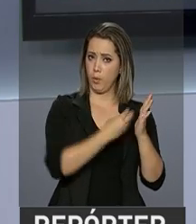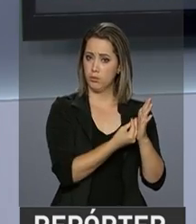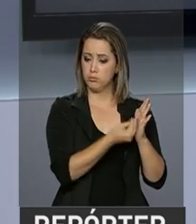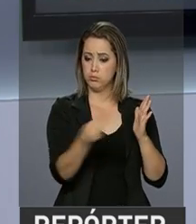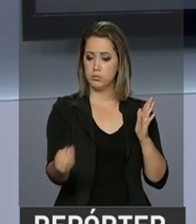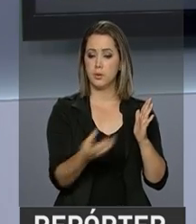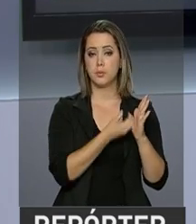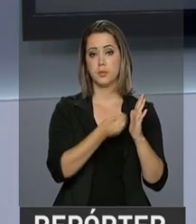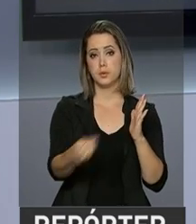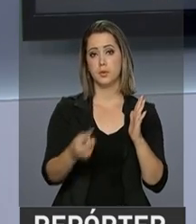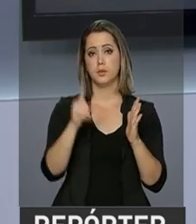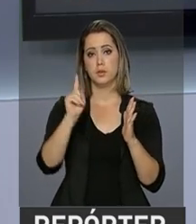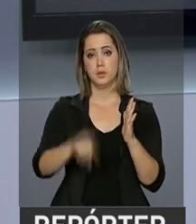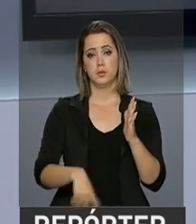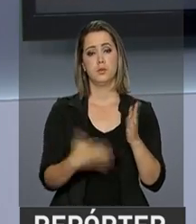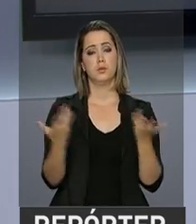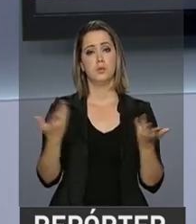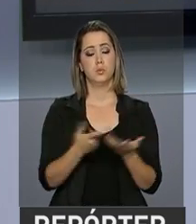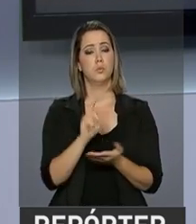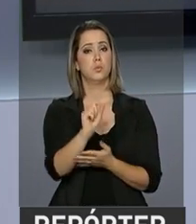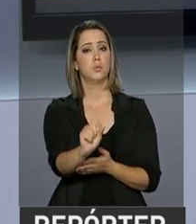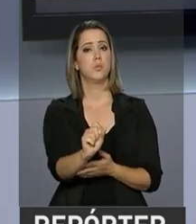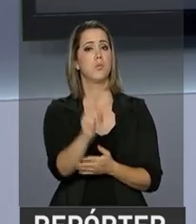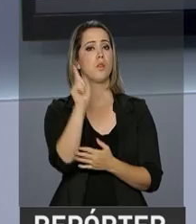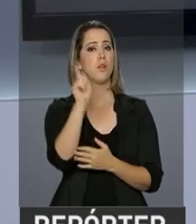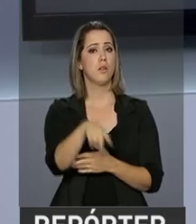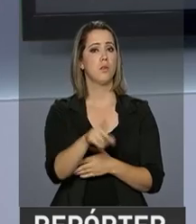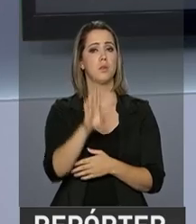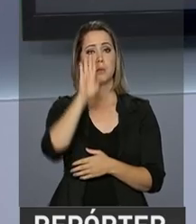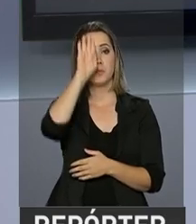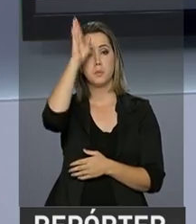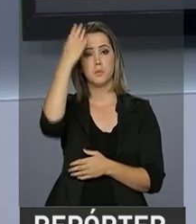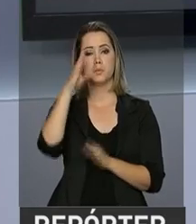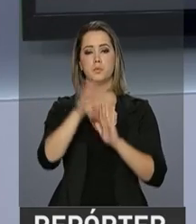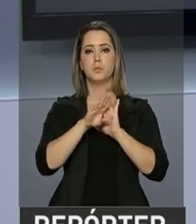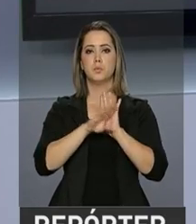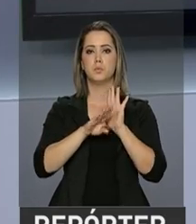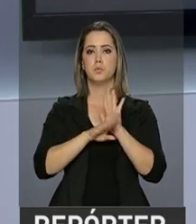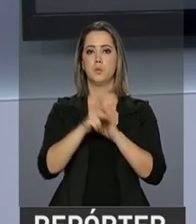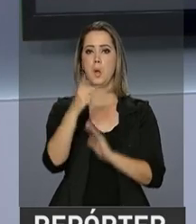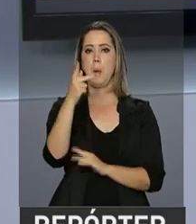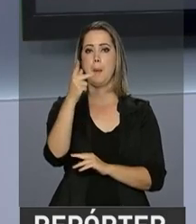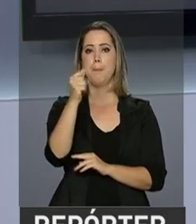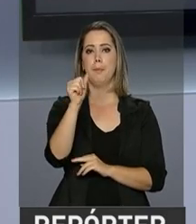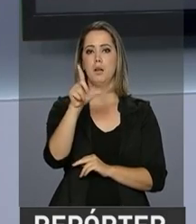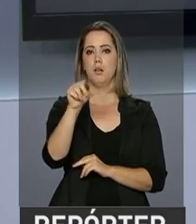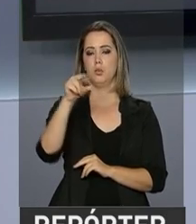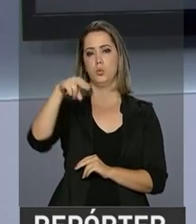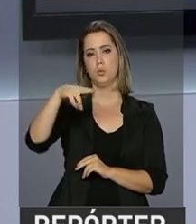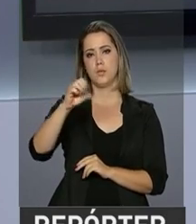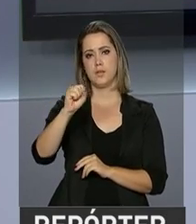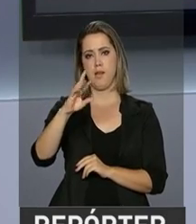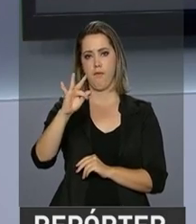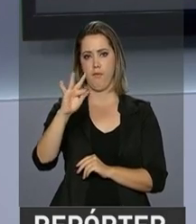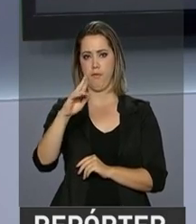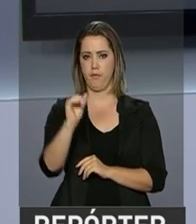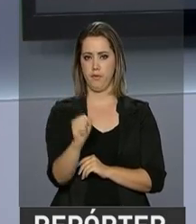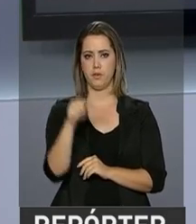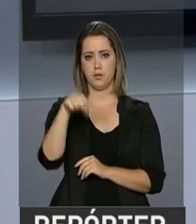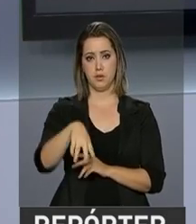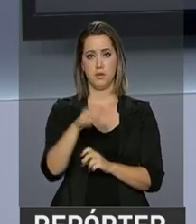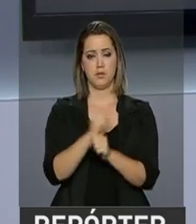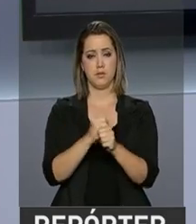tema da declaração do presidente temer para Voz do Brasil é uma das prioridades do plano safra plurianual lançado esta